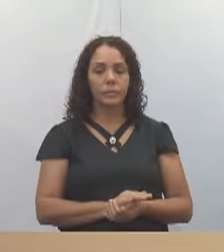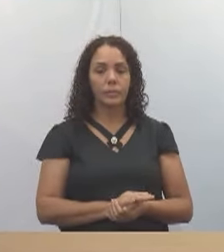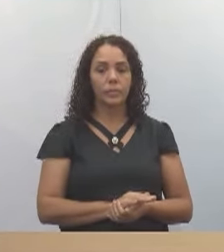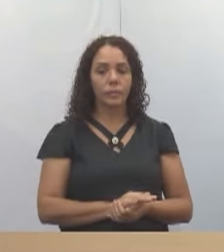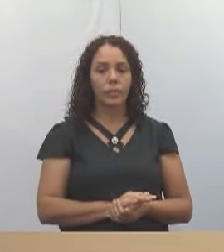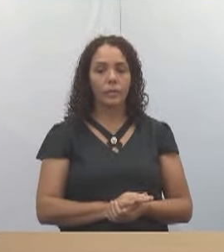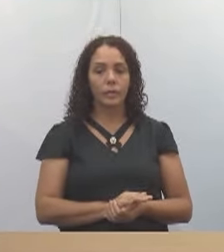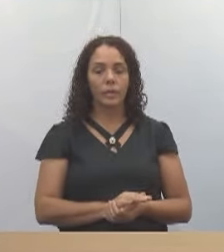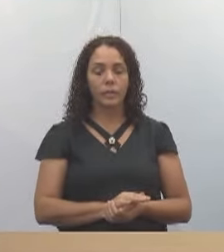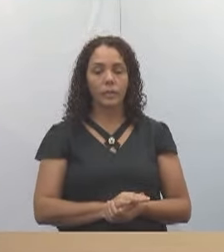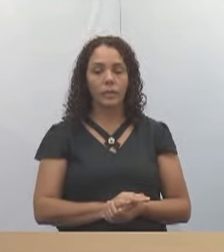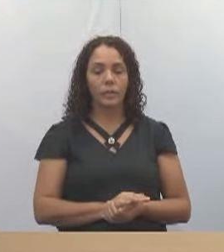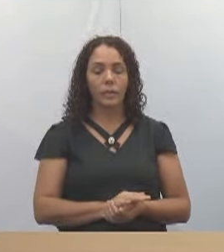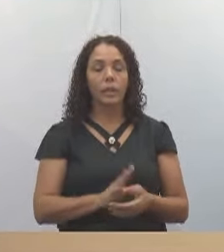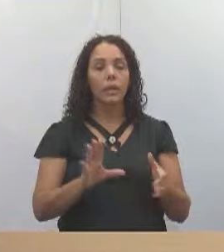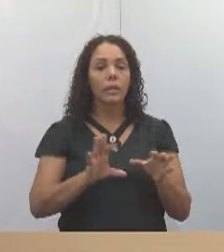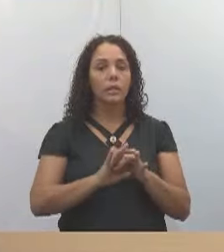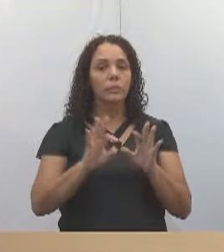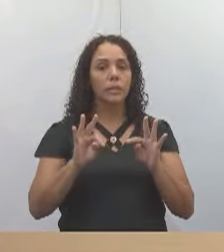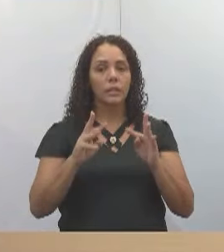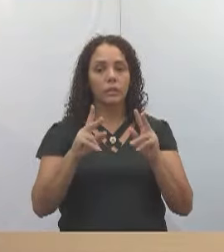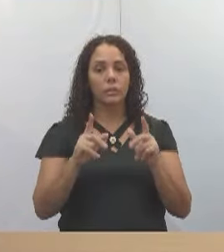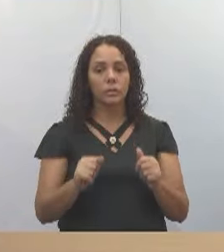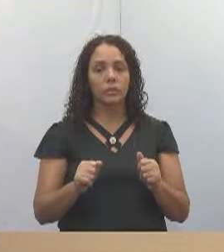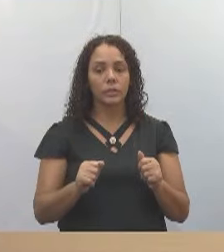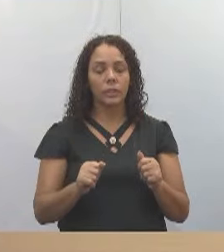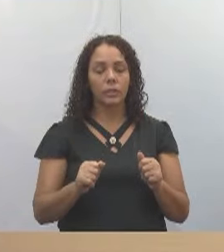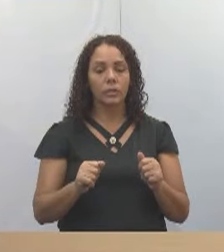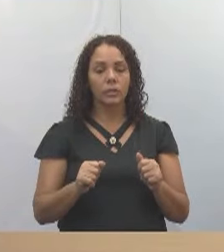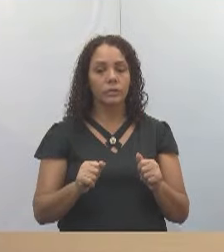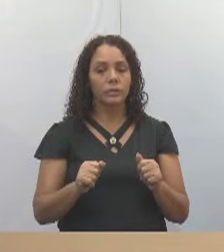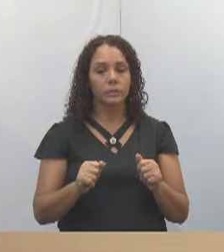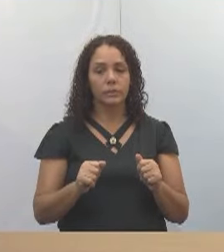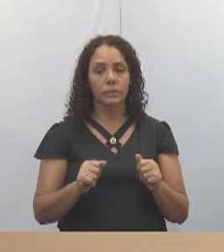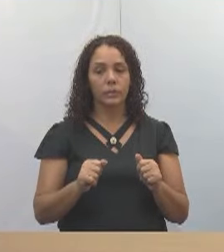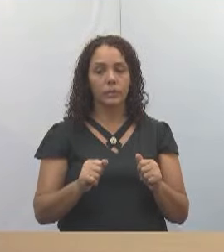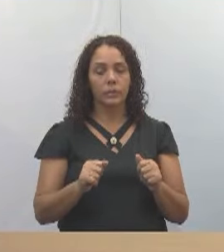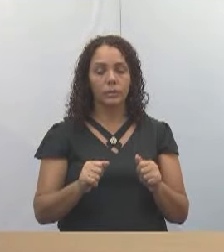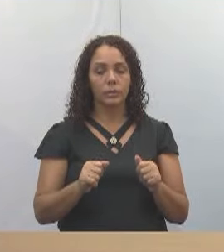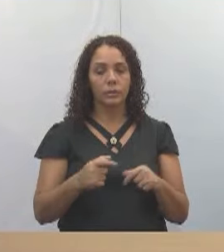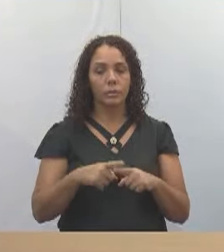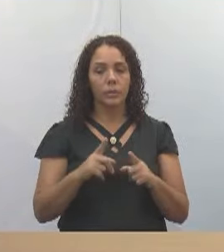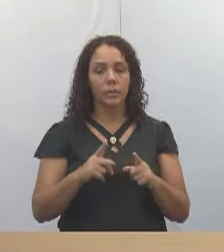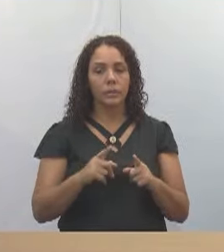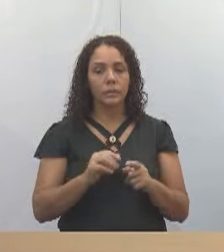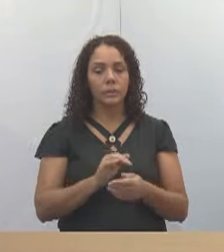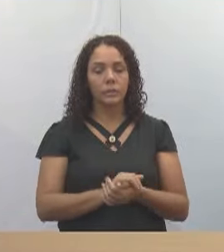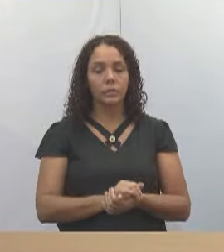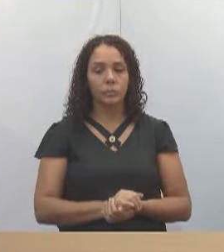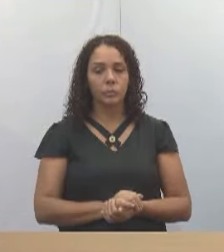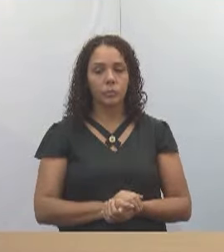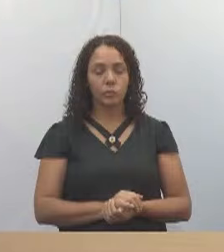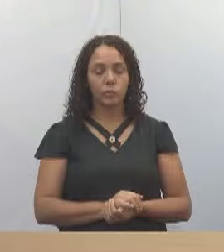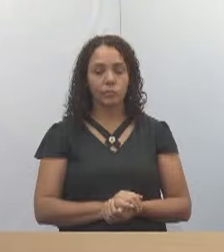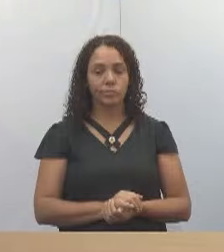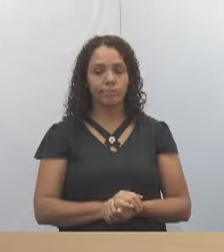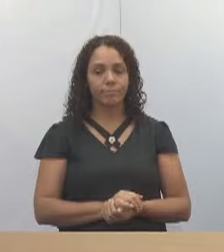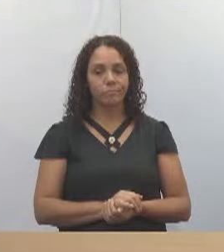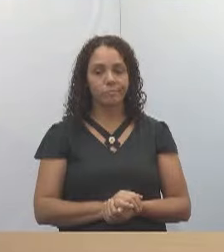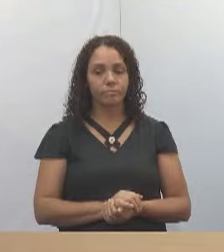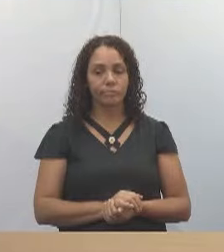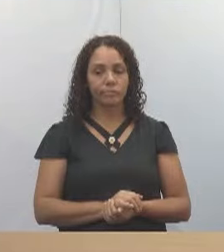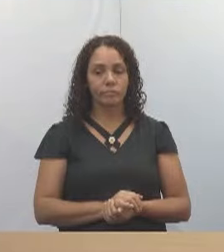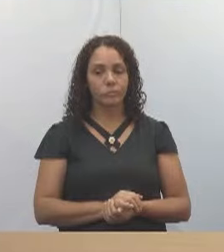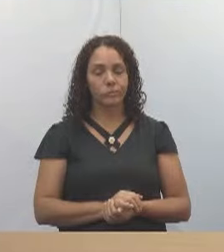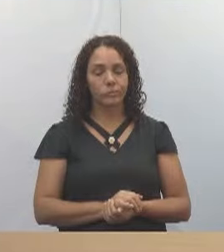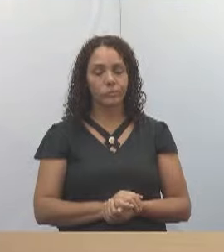à liberdade plena. Está repetindo em faro de menor dignidade o texto